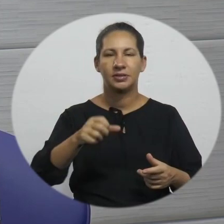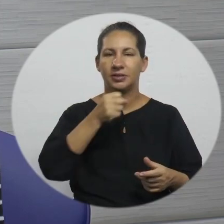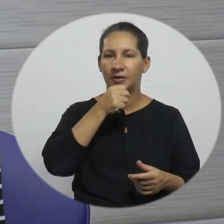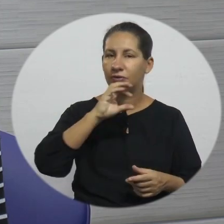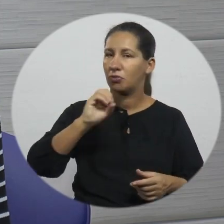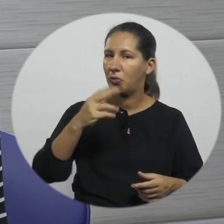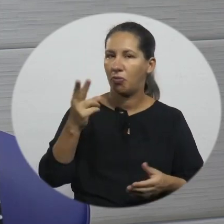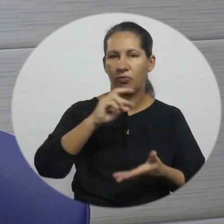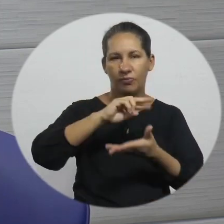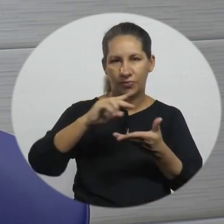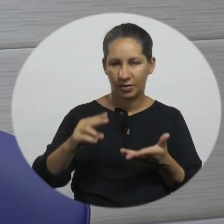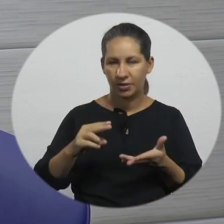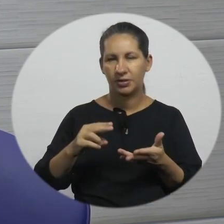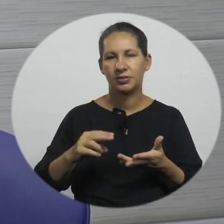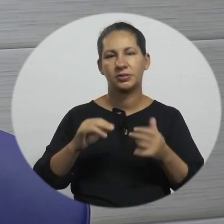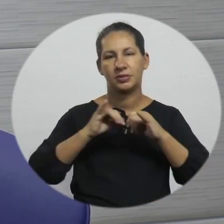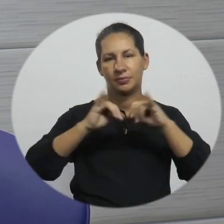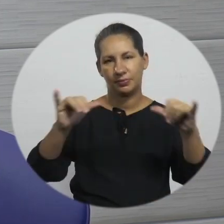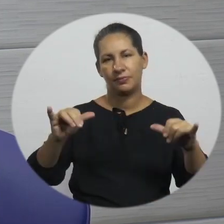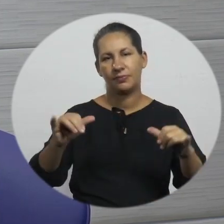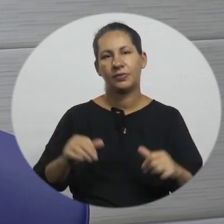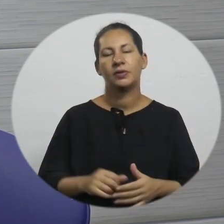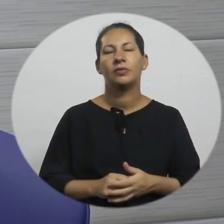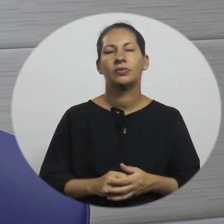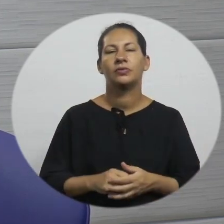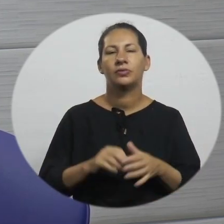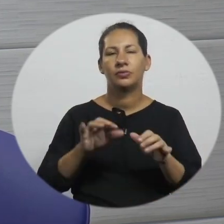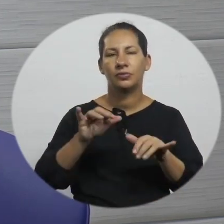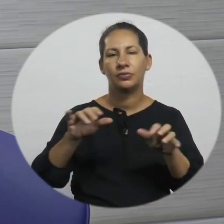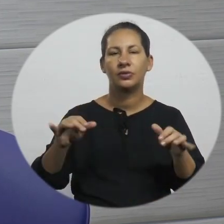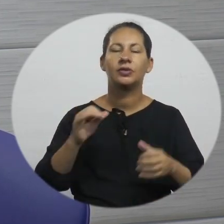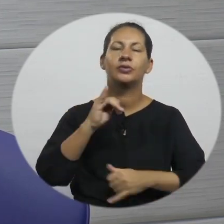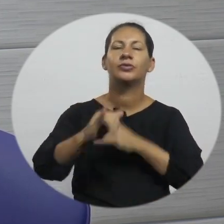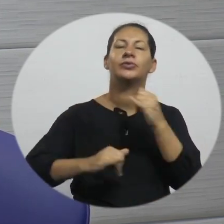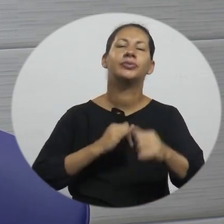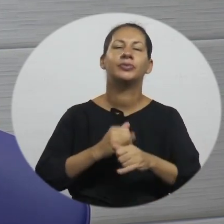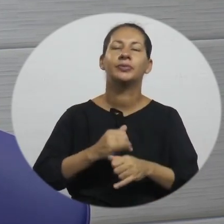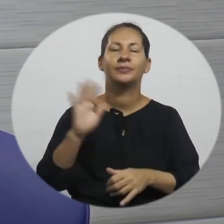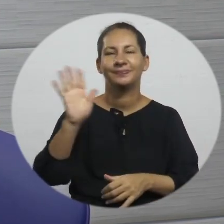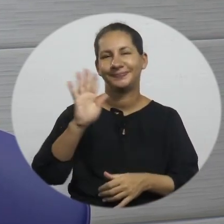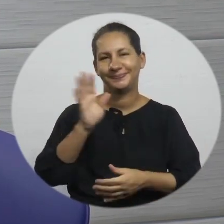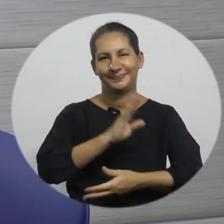rever essa entrevista ou qualquer outra de nossas reportagens, acesse o nosso canal no YouTube. Até a próxima edição.